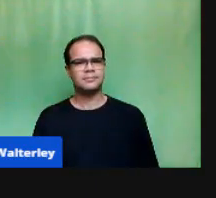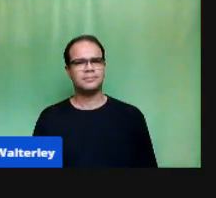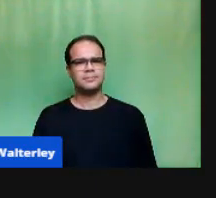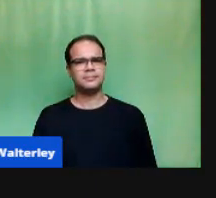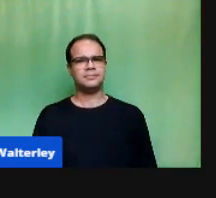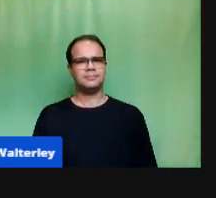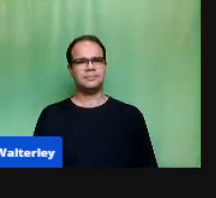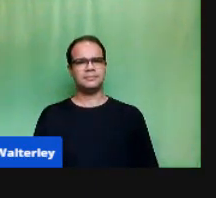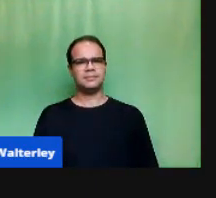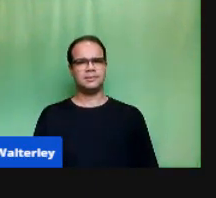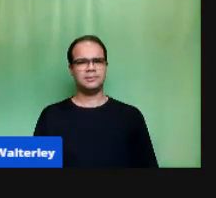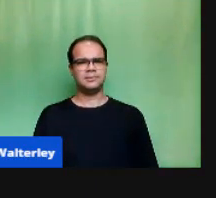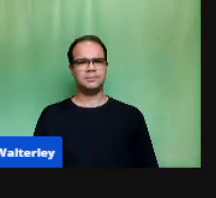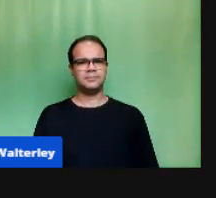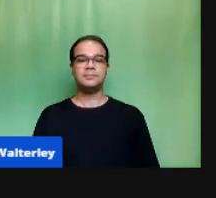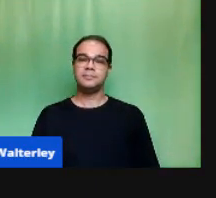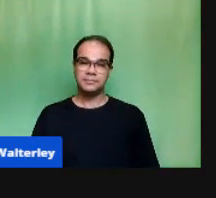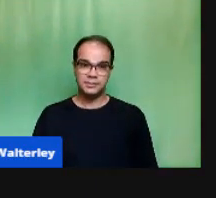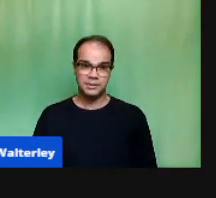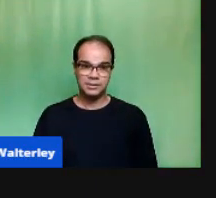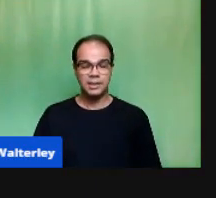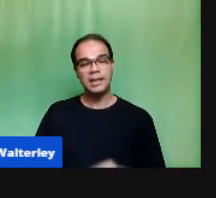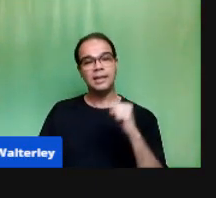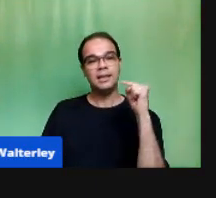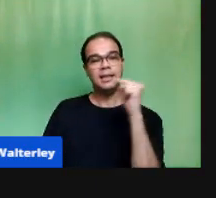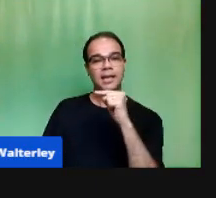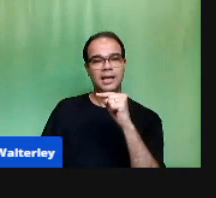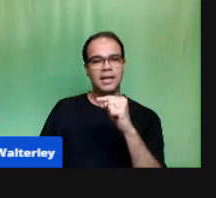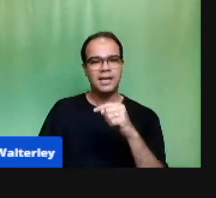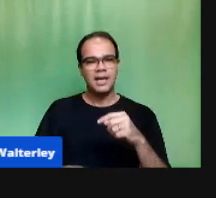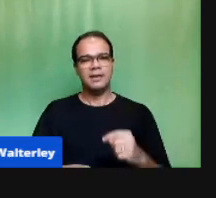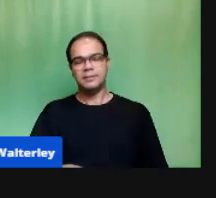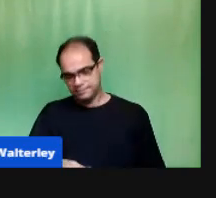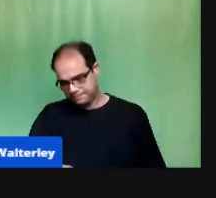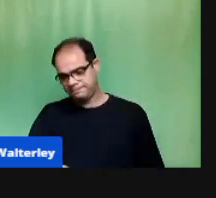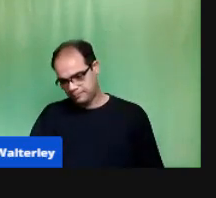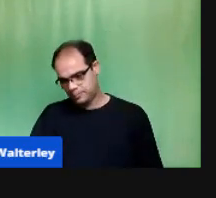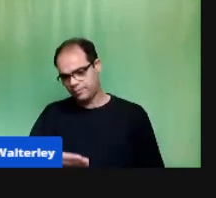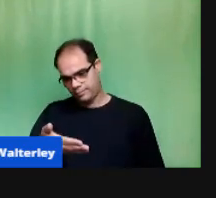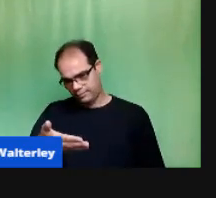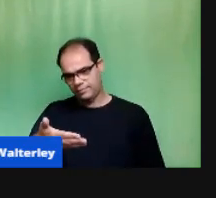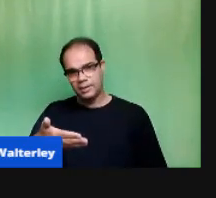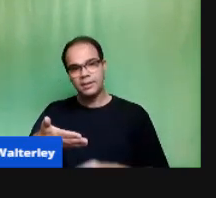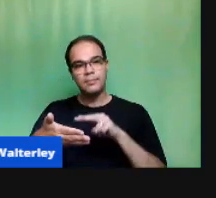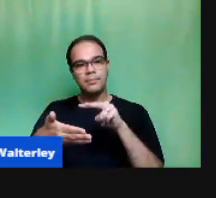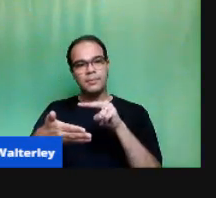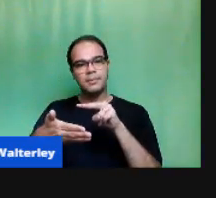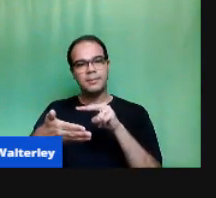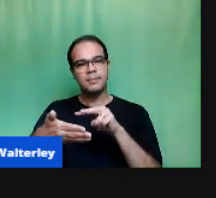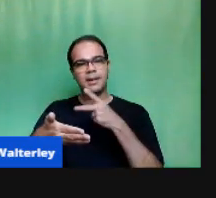de história, né? O aluno contando a história para os colegas, né? Fazendo